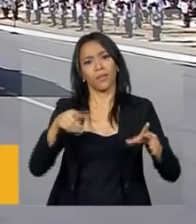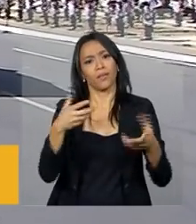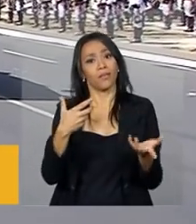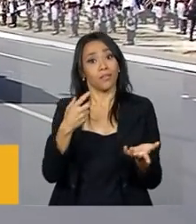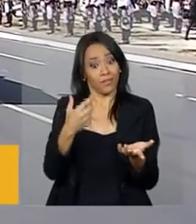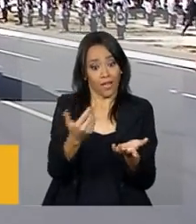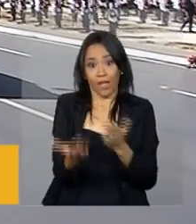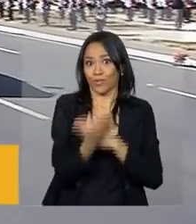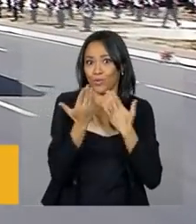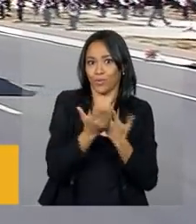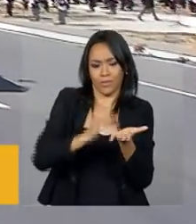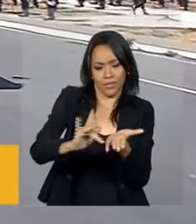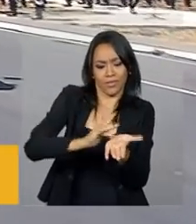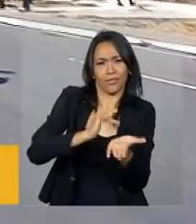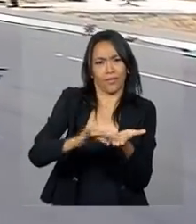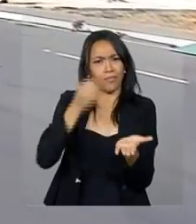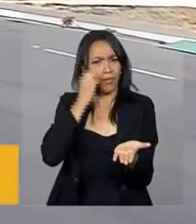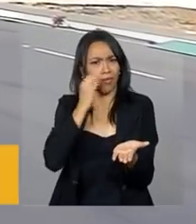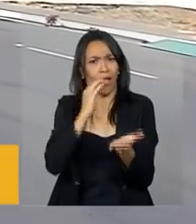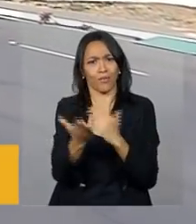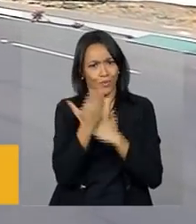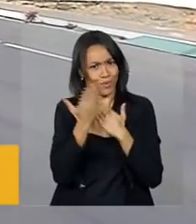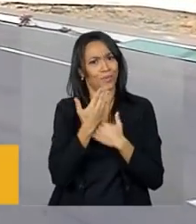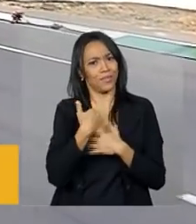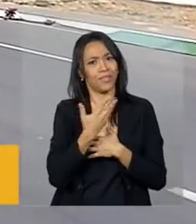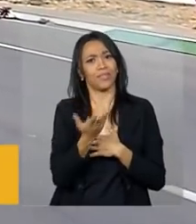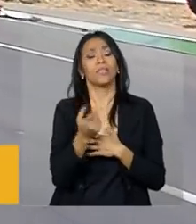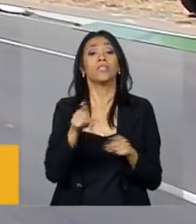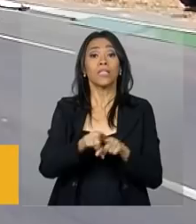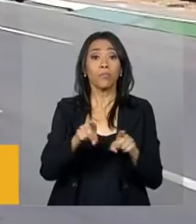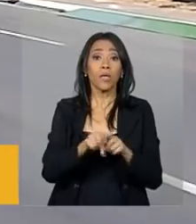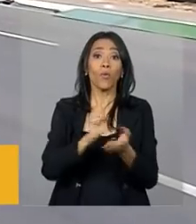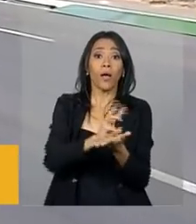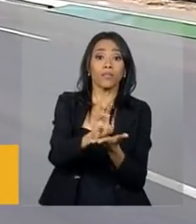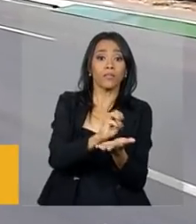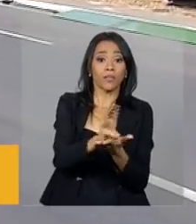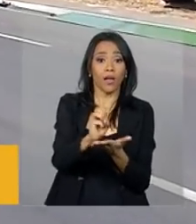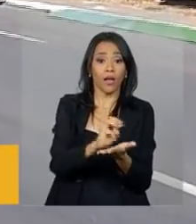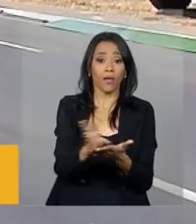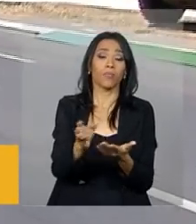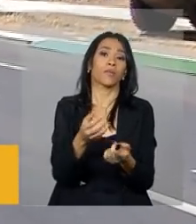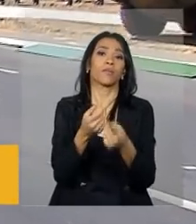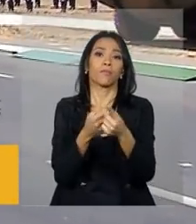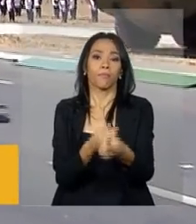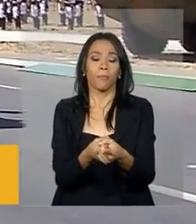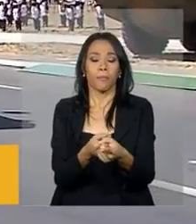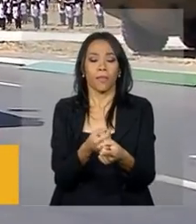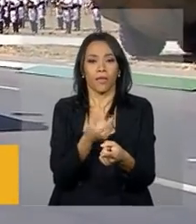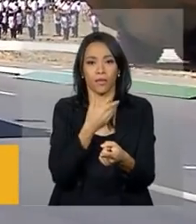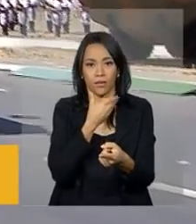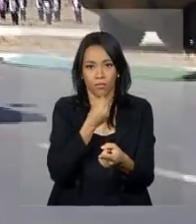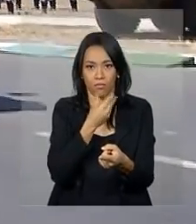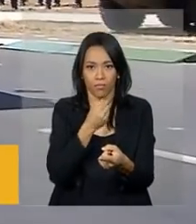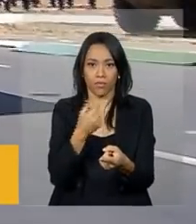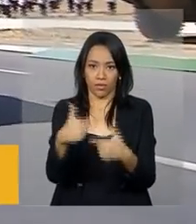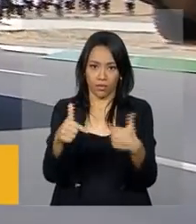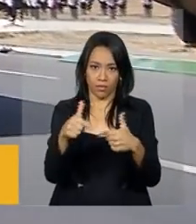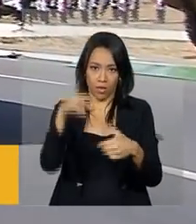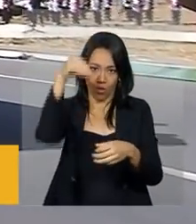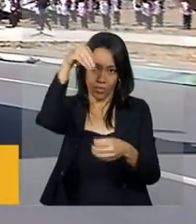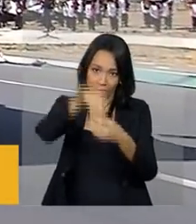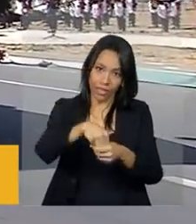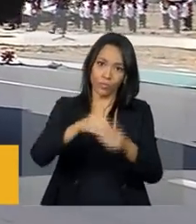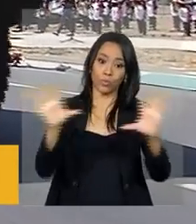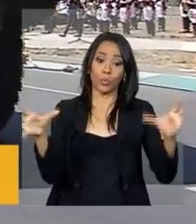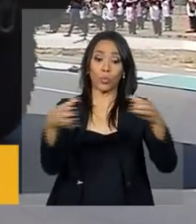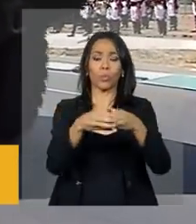ajudam muito a gente nessa transmissão, né? Pois é, e pelo WhatsApp, o Antônio Danelon foi do batalhão presidencial, fez parte da turma